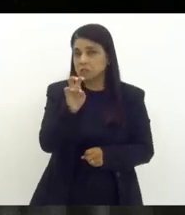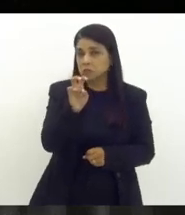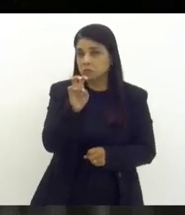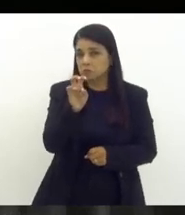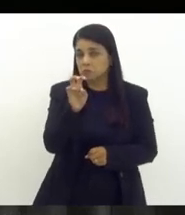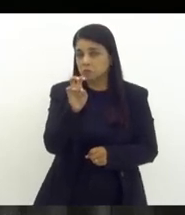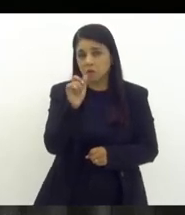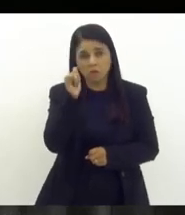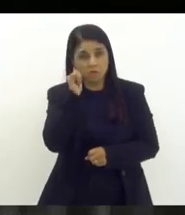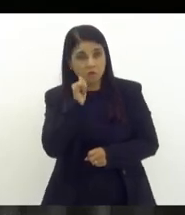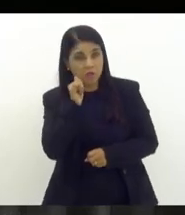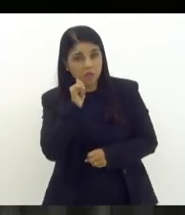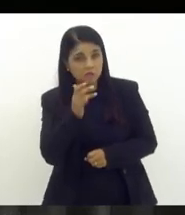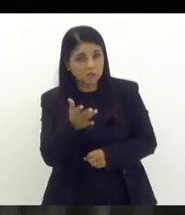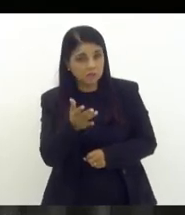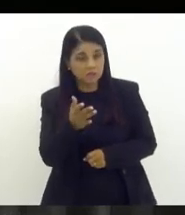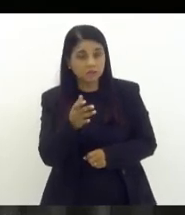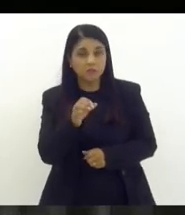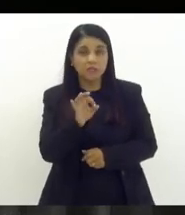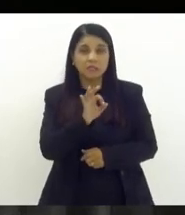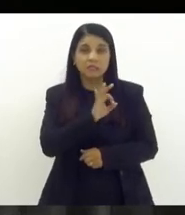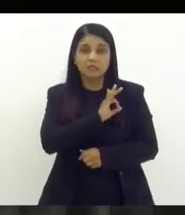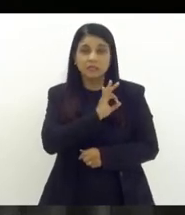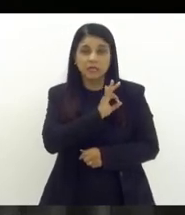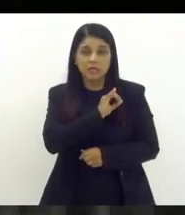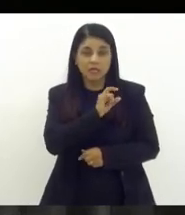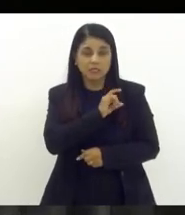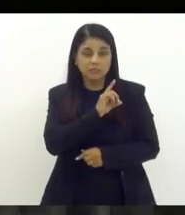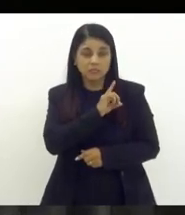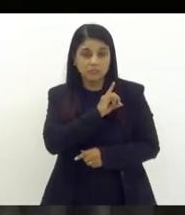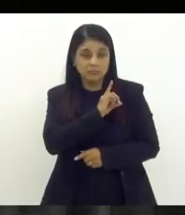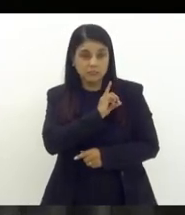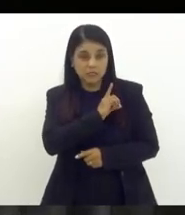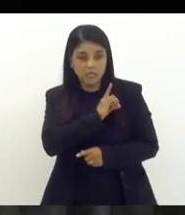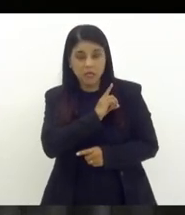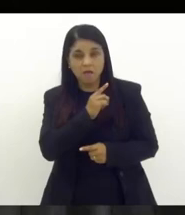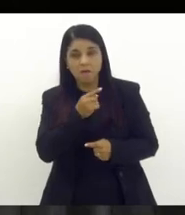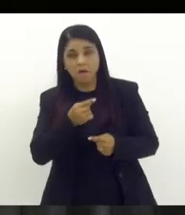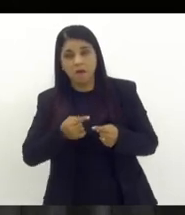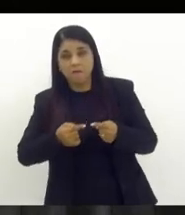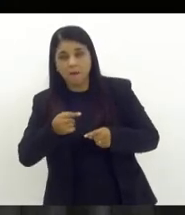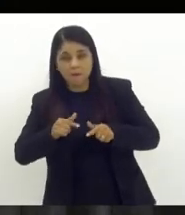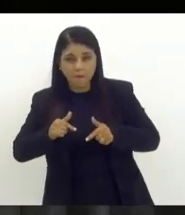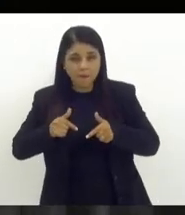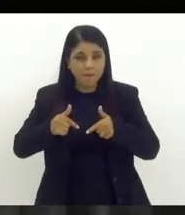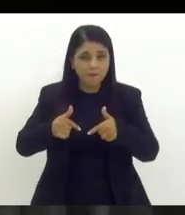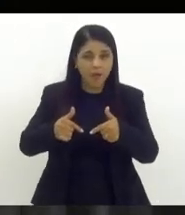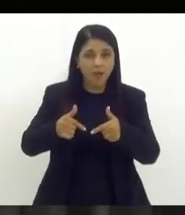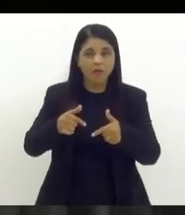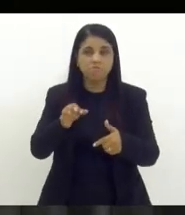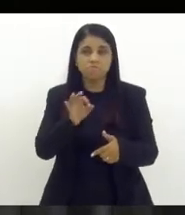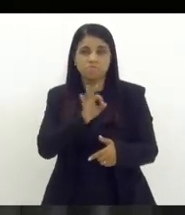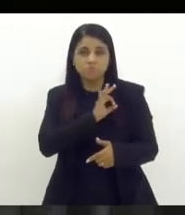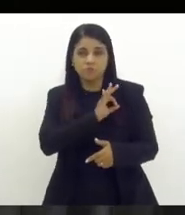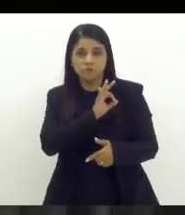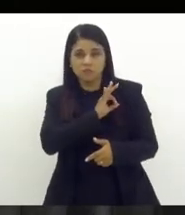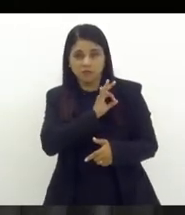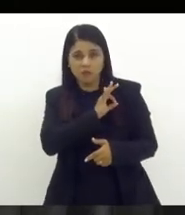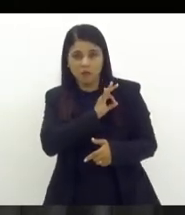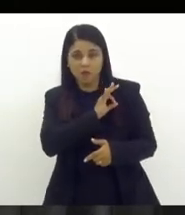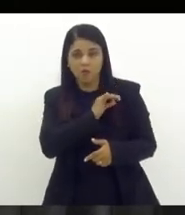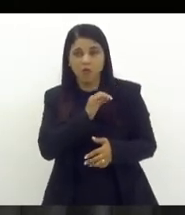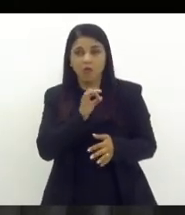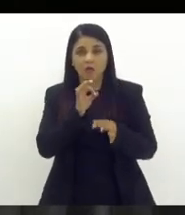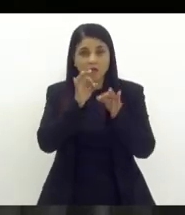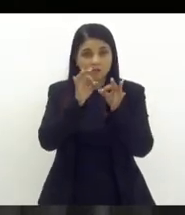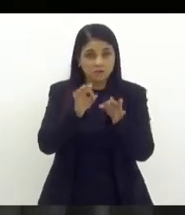né e uma delegacia de muito combate de muitas operações policiais e eu tenho certeza embora ninguém nunca